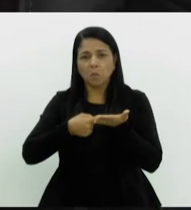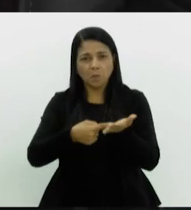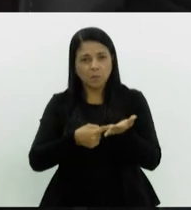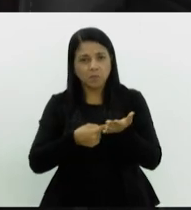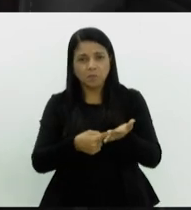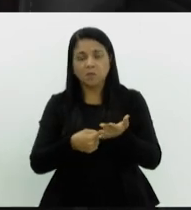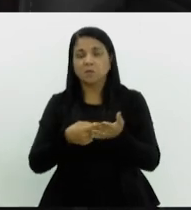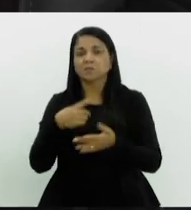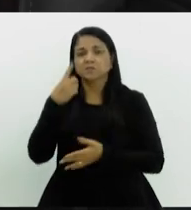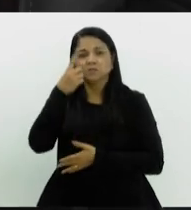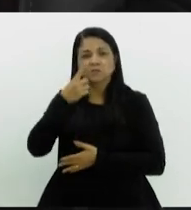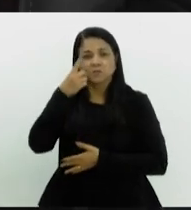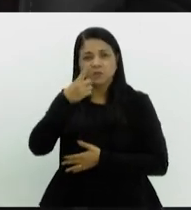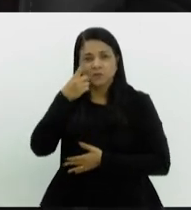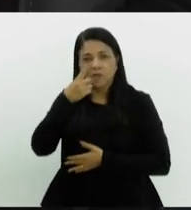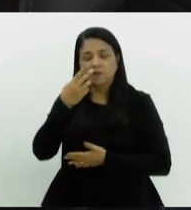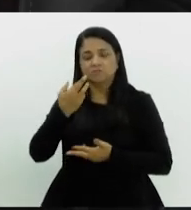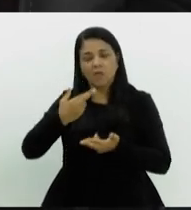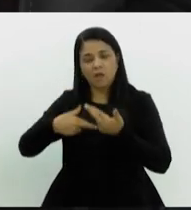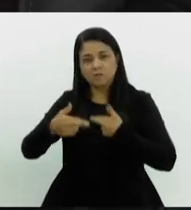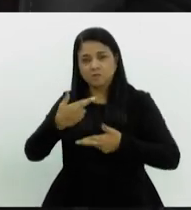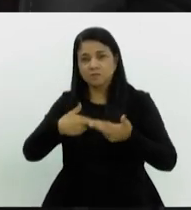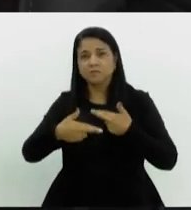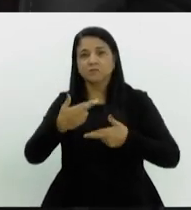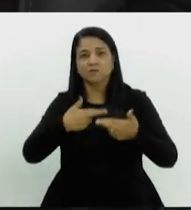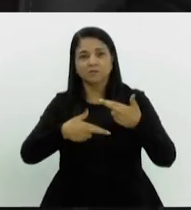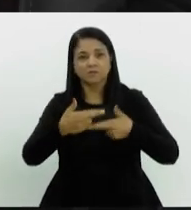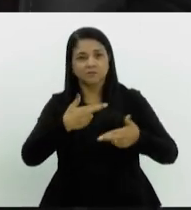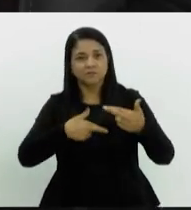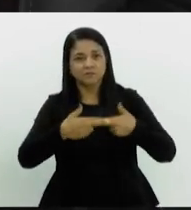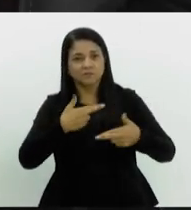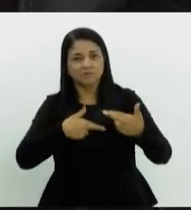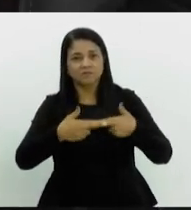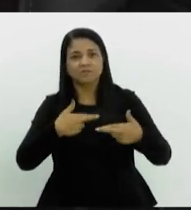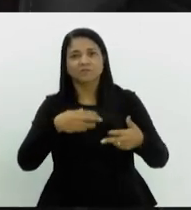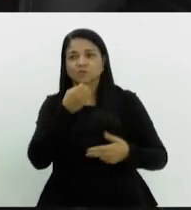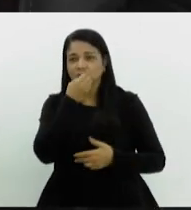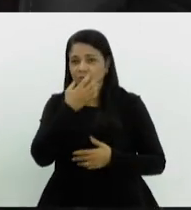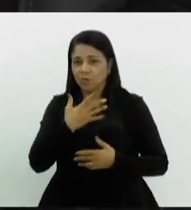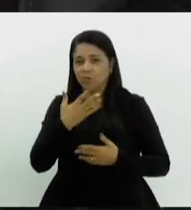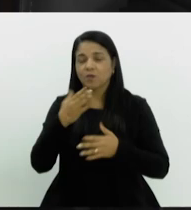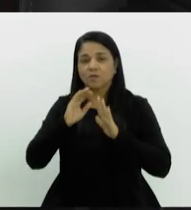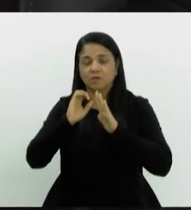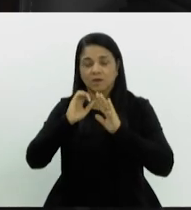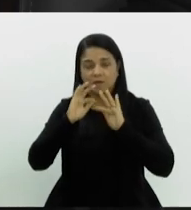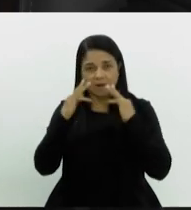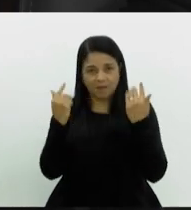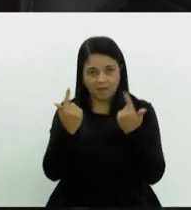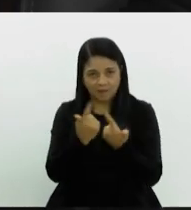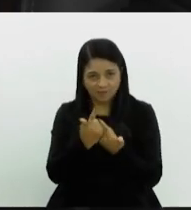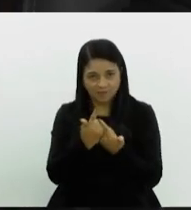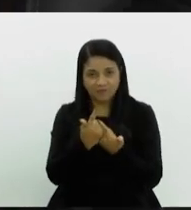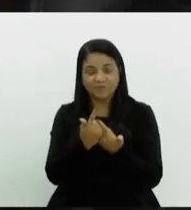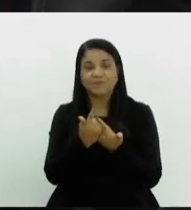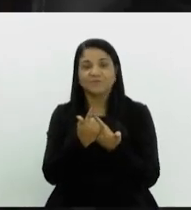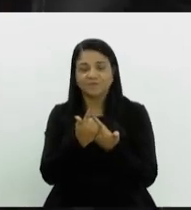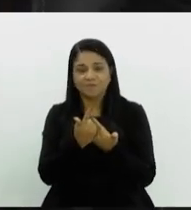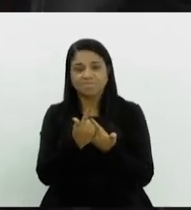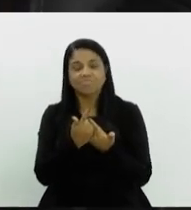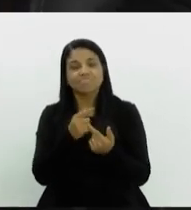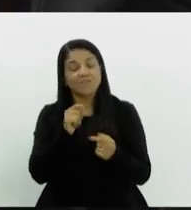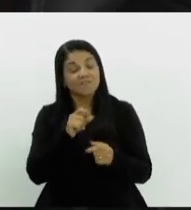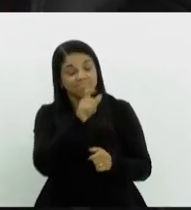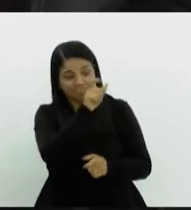né, deputado, um excelente relacionamento institucional, uma coisa muito boa com a Assembleia. Então, isso foi feito pelo